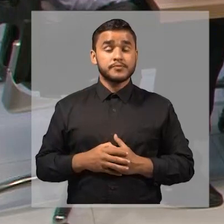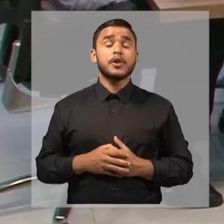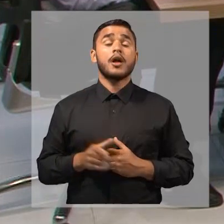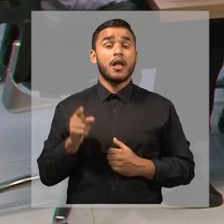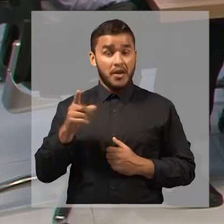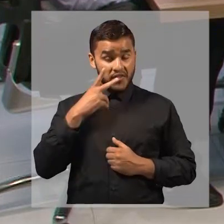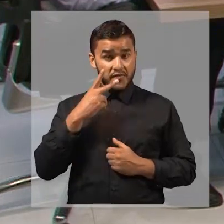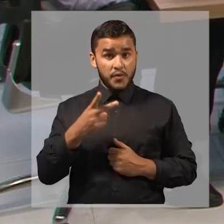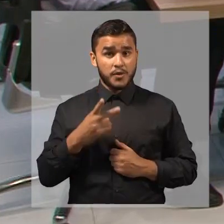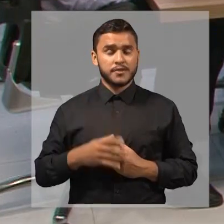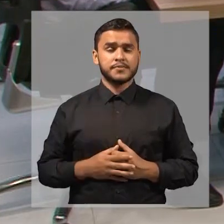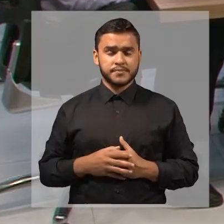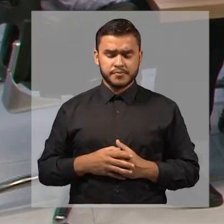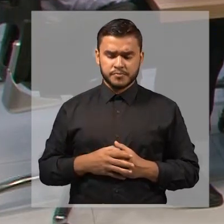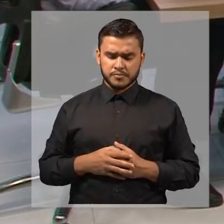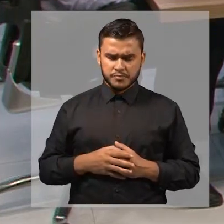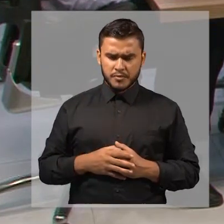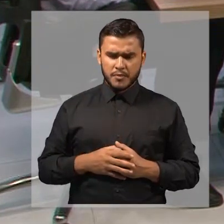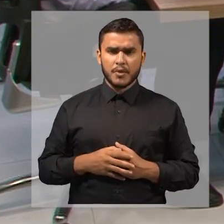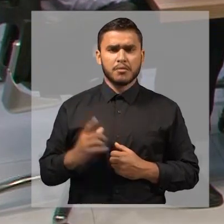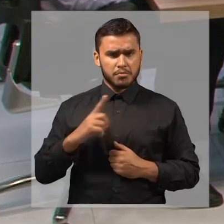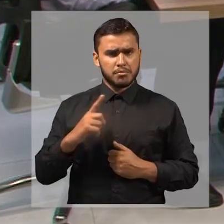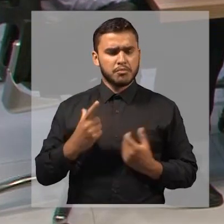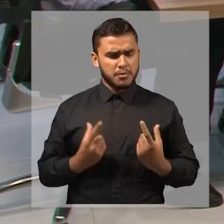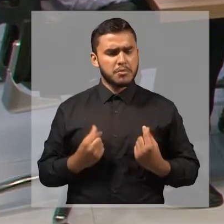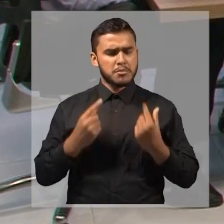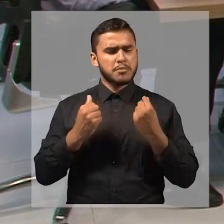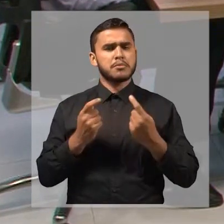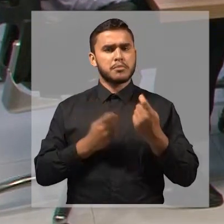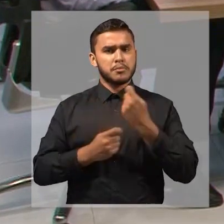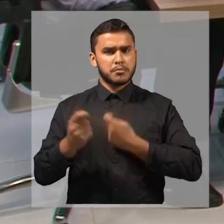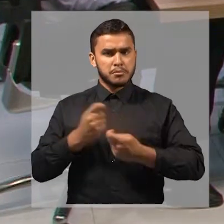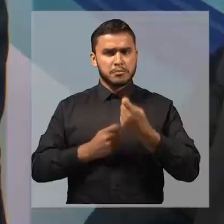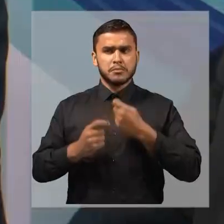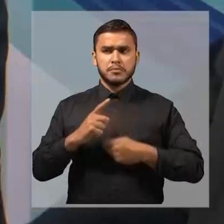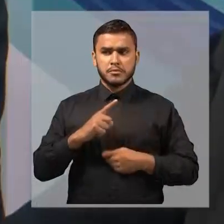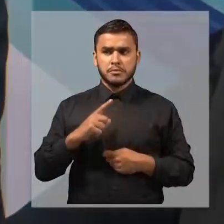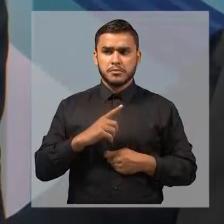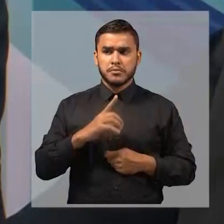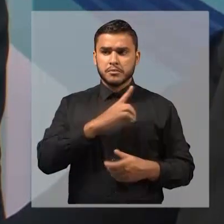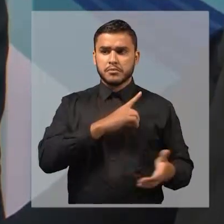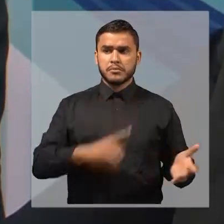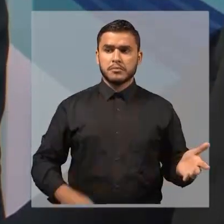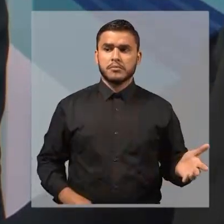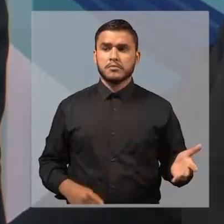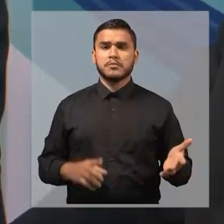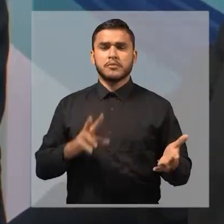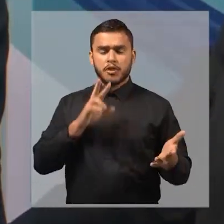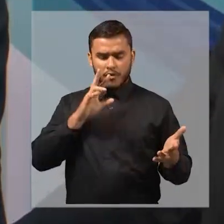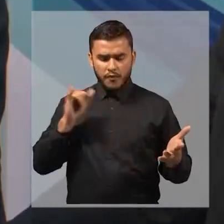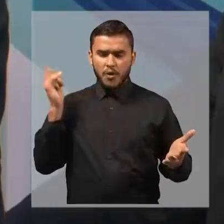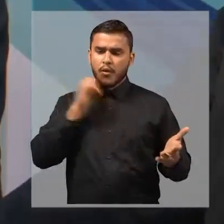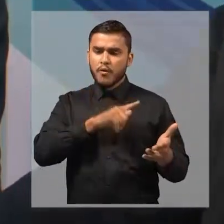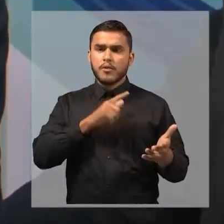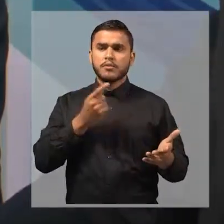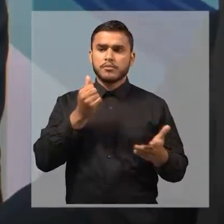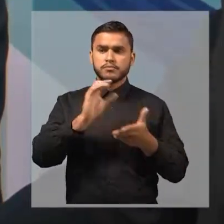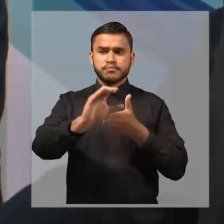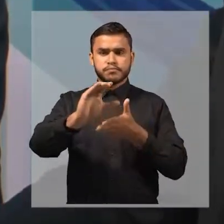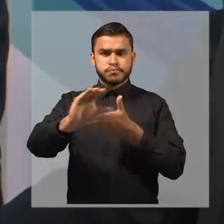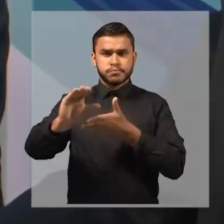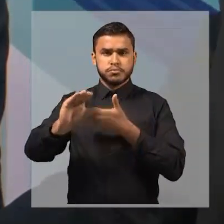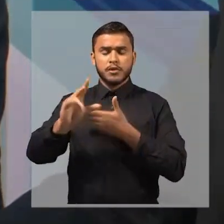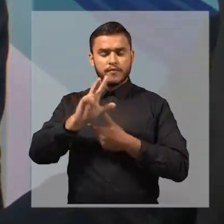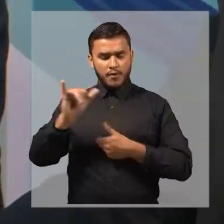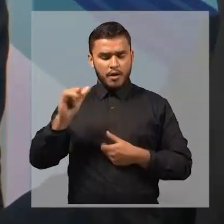Ele disse, né, que no começo ele disse que não, tem dinheiro para negociar. O deputado vai receber dinheiro na